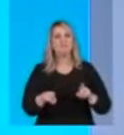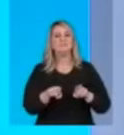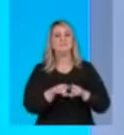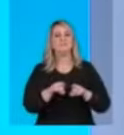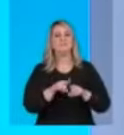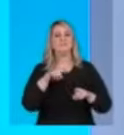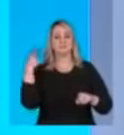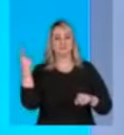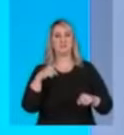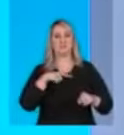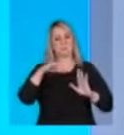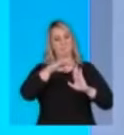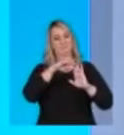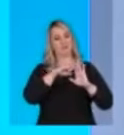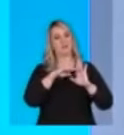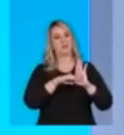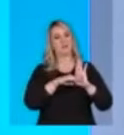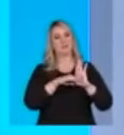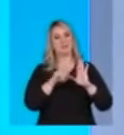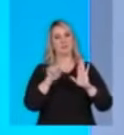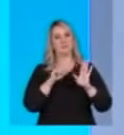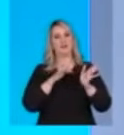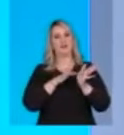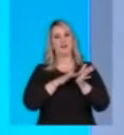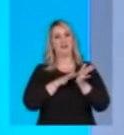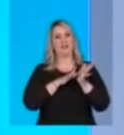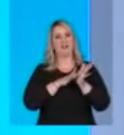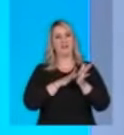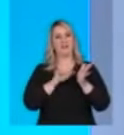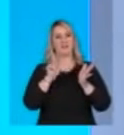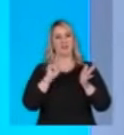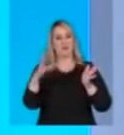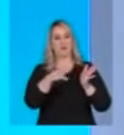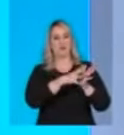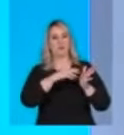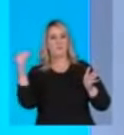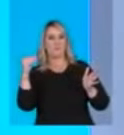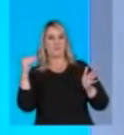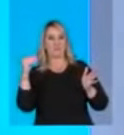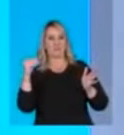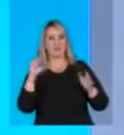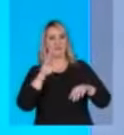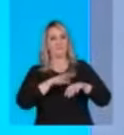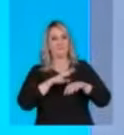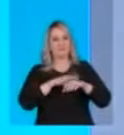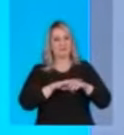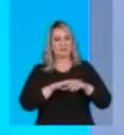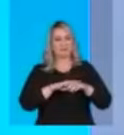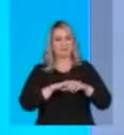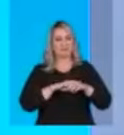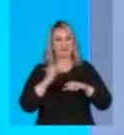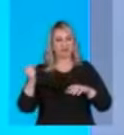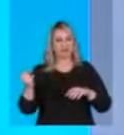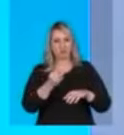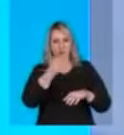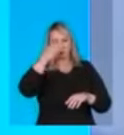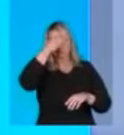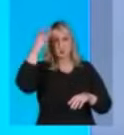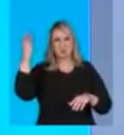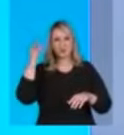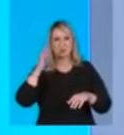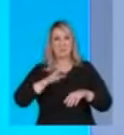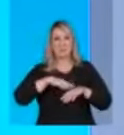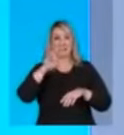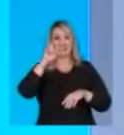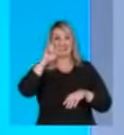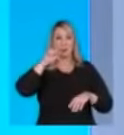dizer que nós temos um programa nosso programa não foi forjado nosso programa não foi copiado nosso programa foi feito com uma quantidade imensa de pessoas mais